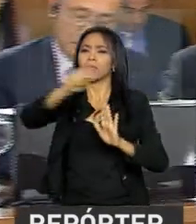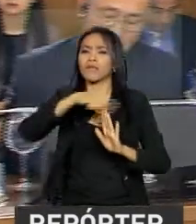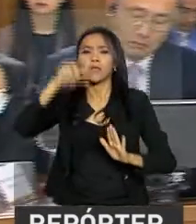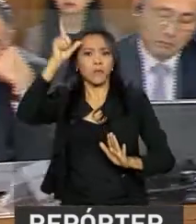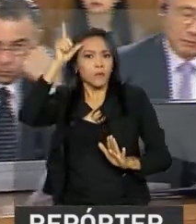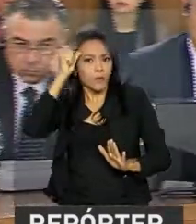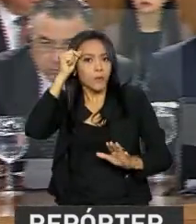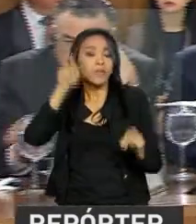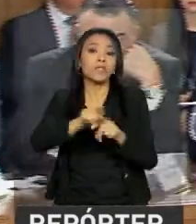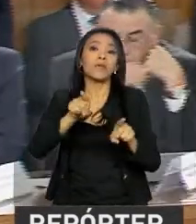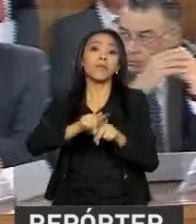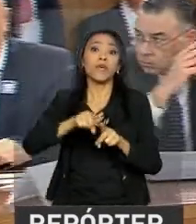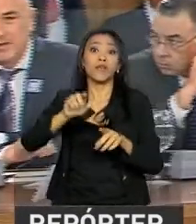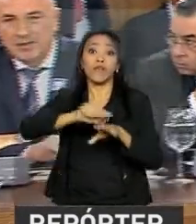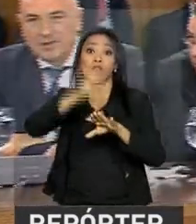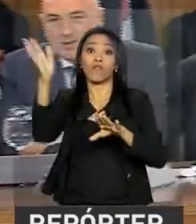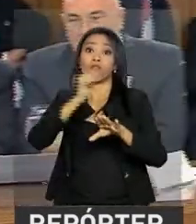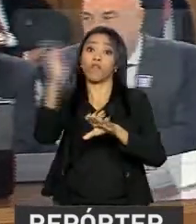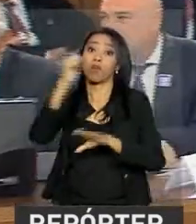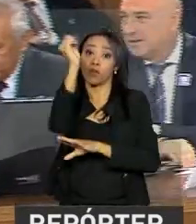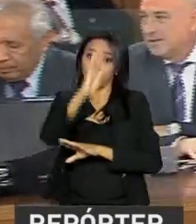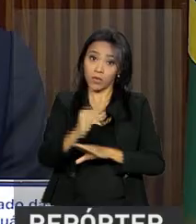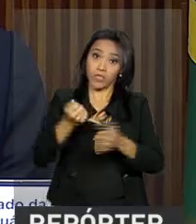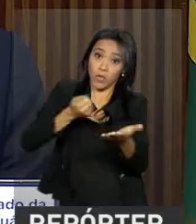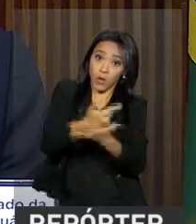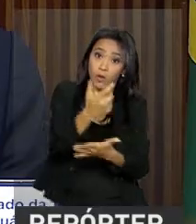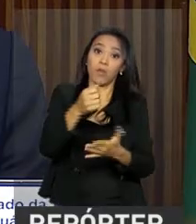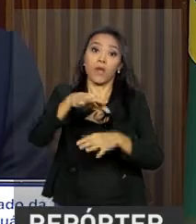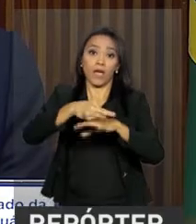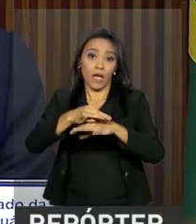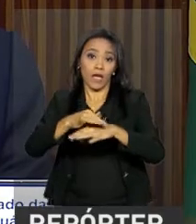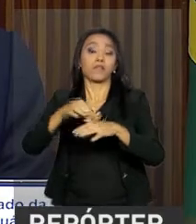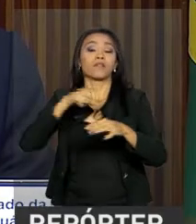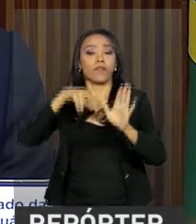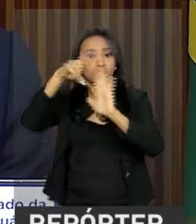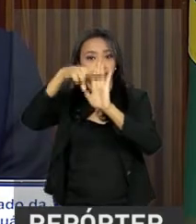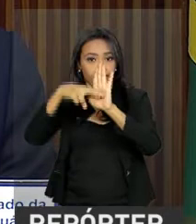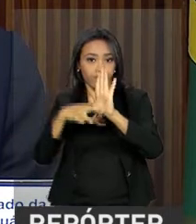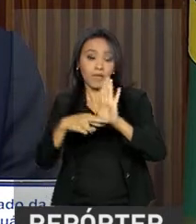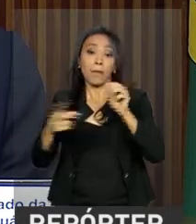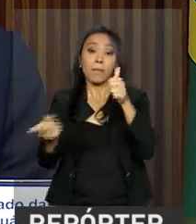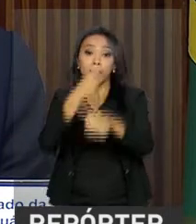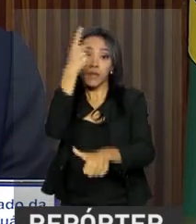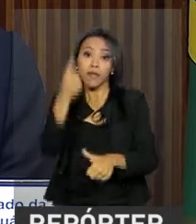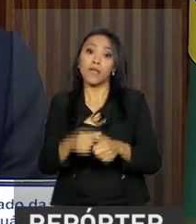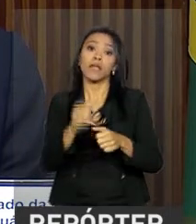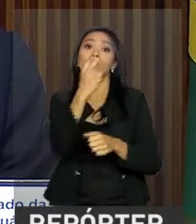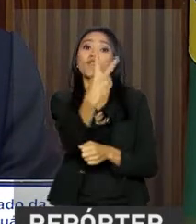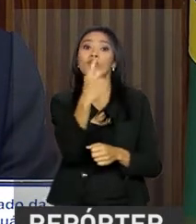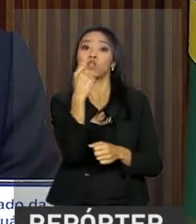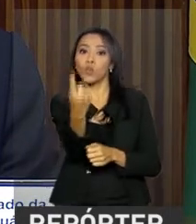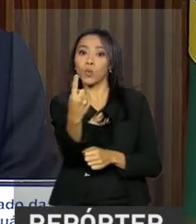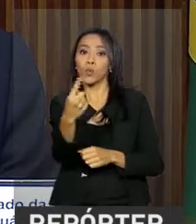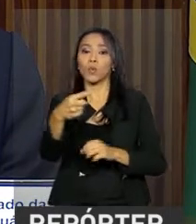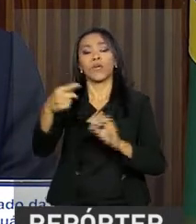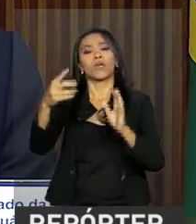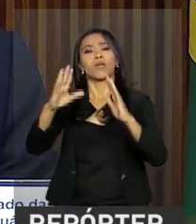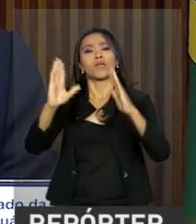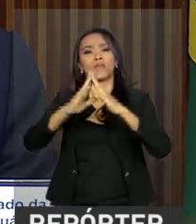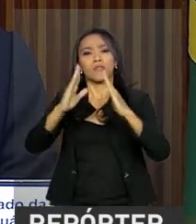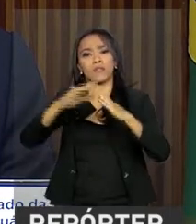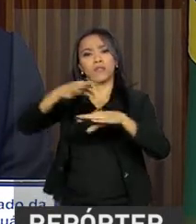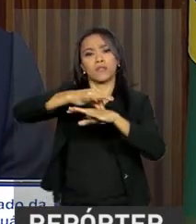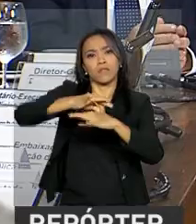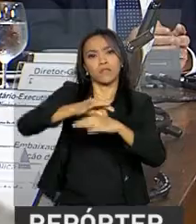externo que consomem carne produzida no país a primeira foi colocar os frigoríficos suspeitos em regime especial de